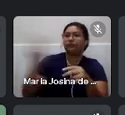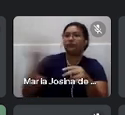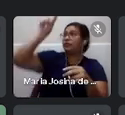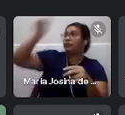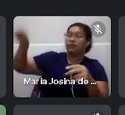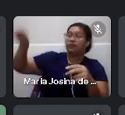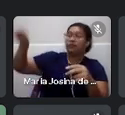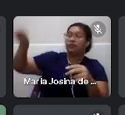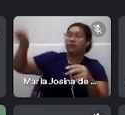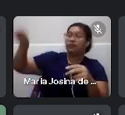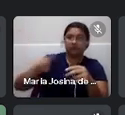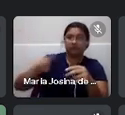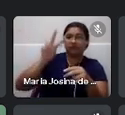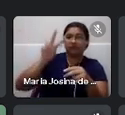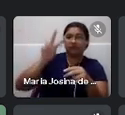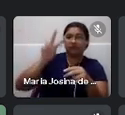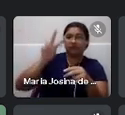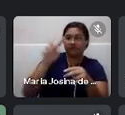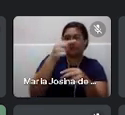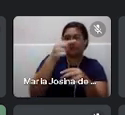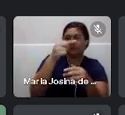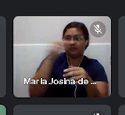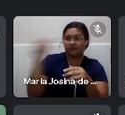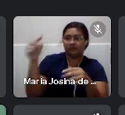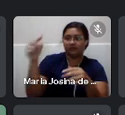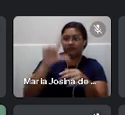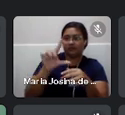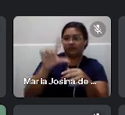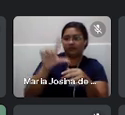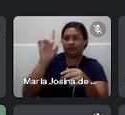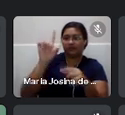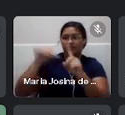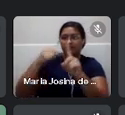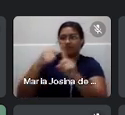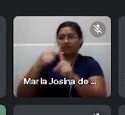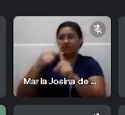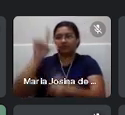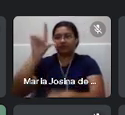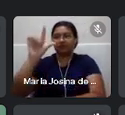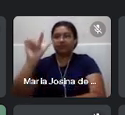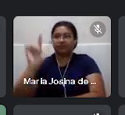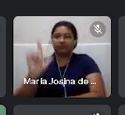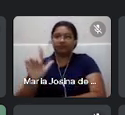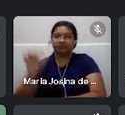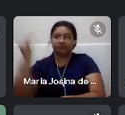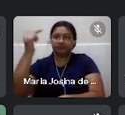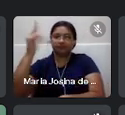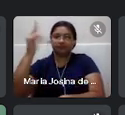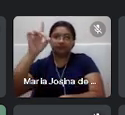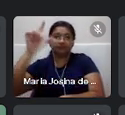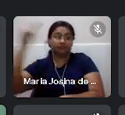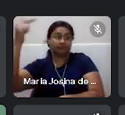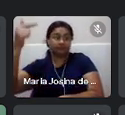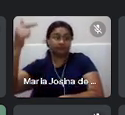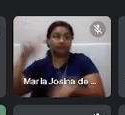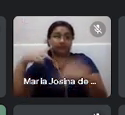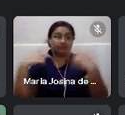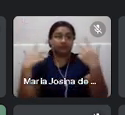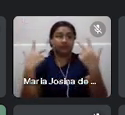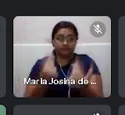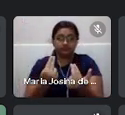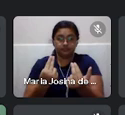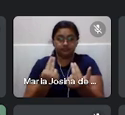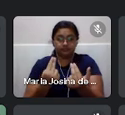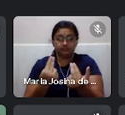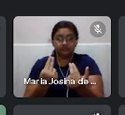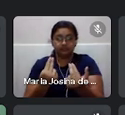sobre L, D, mais 1 sobre L ao quadrado, D ao quadrado. Então, isso aqui, gente,